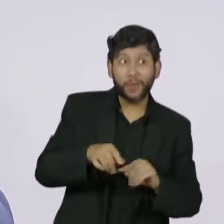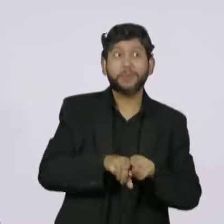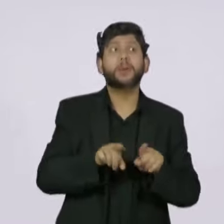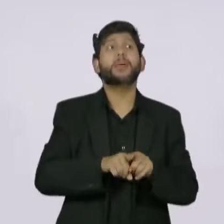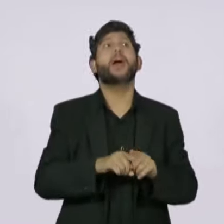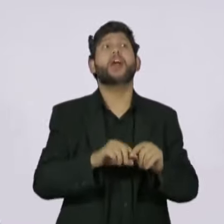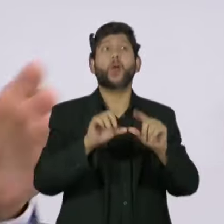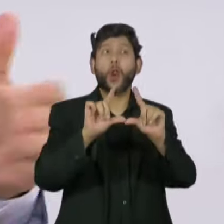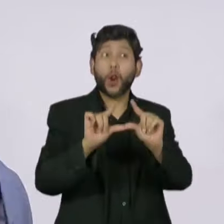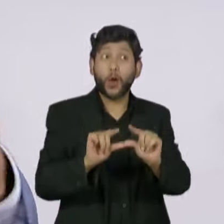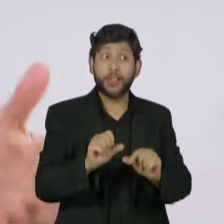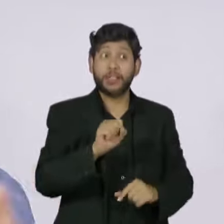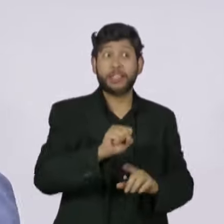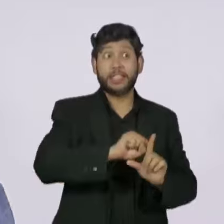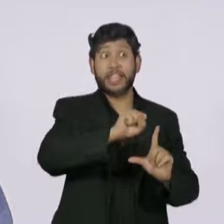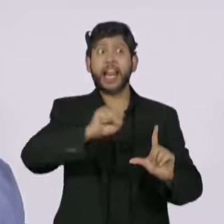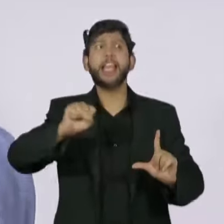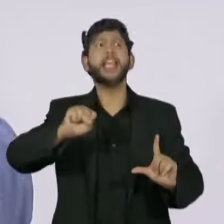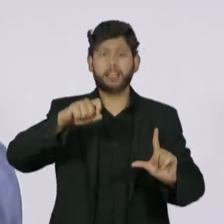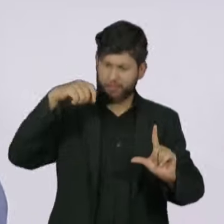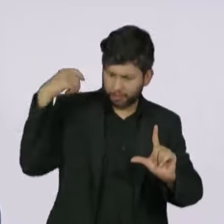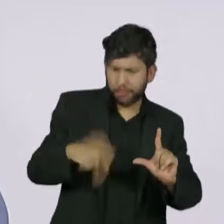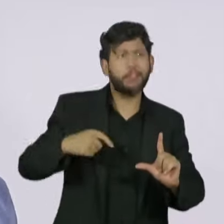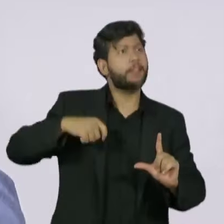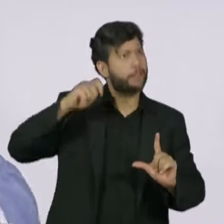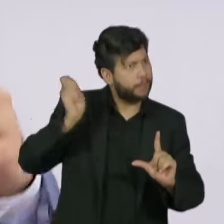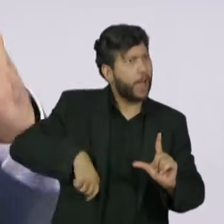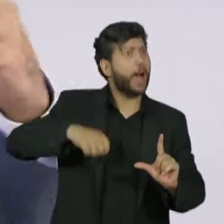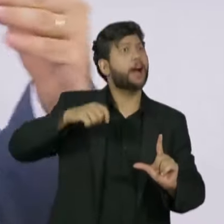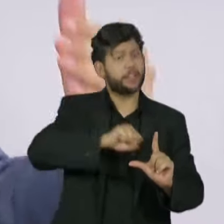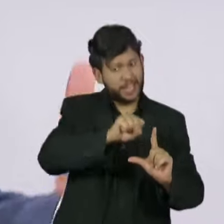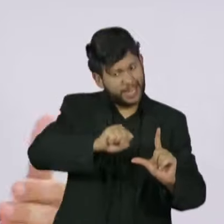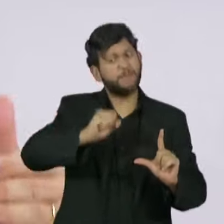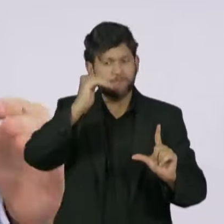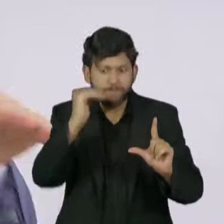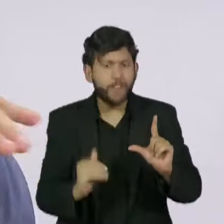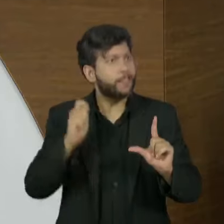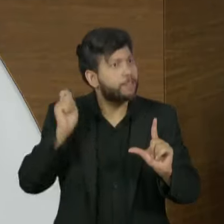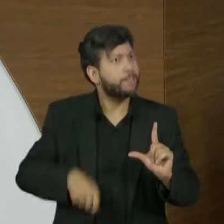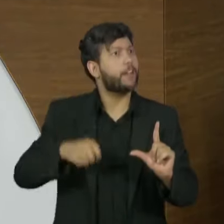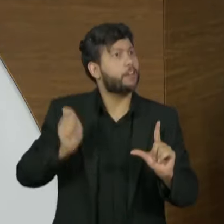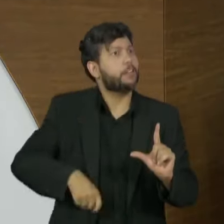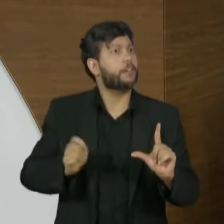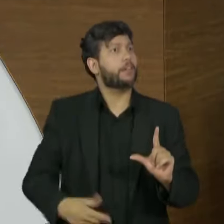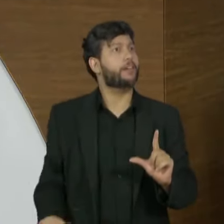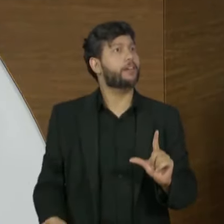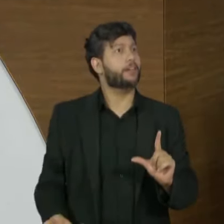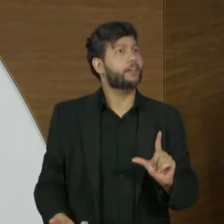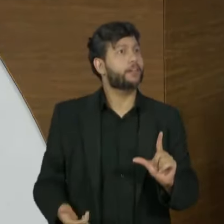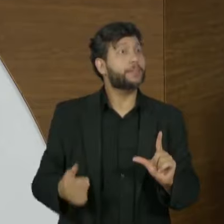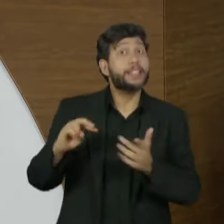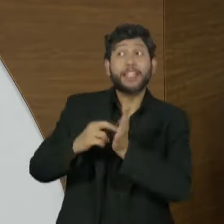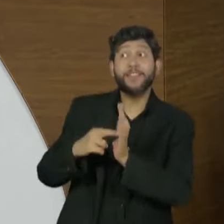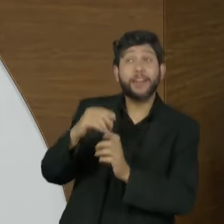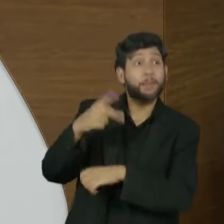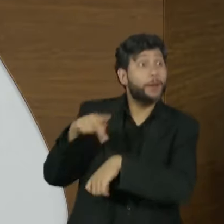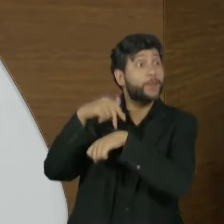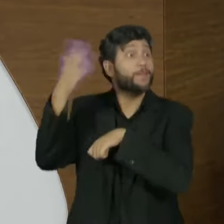continua a Selic com gordura para queimar, dá para baixar a Selic. Se coincide virtuosamente com o